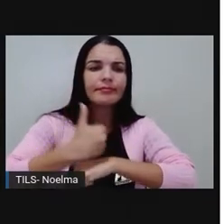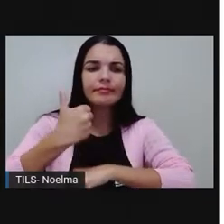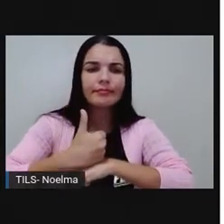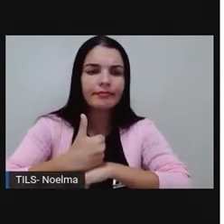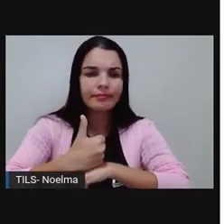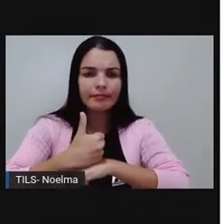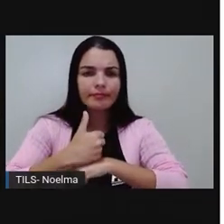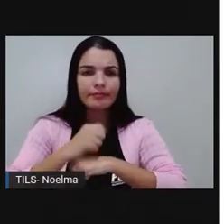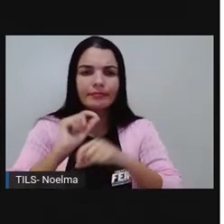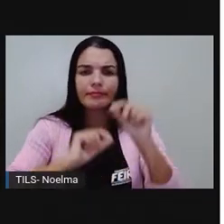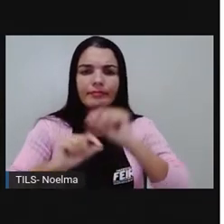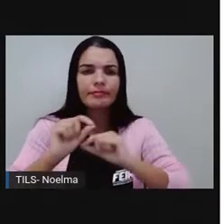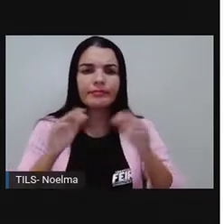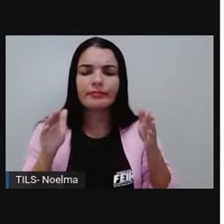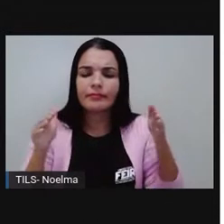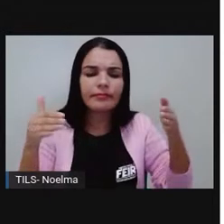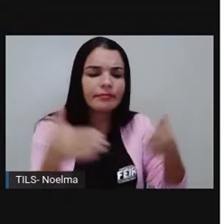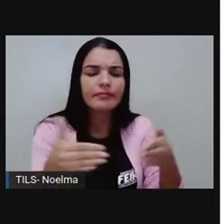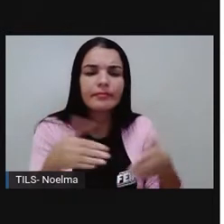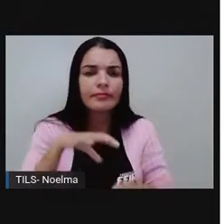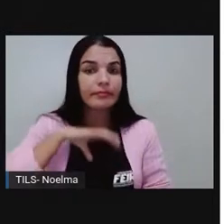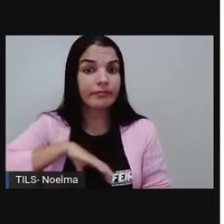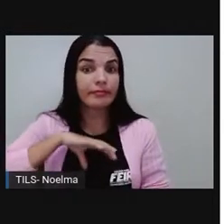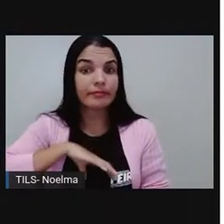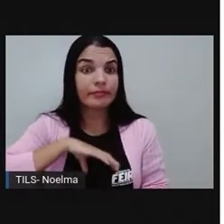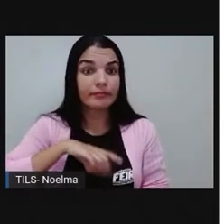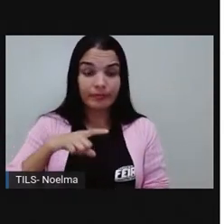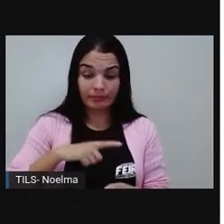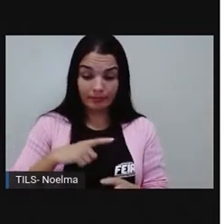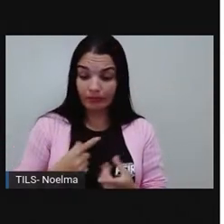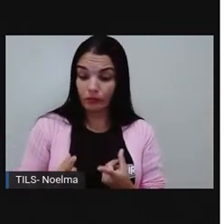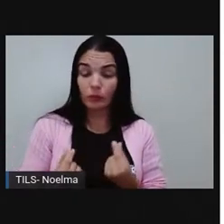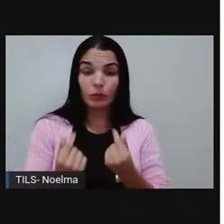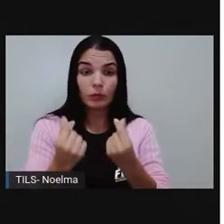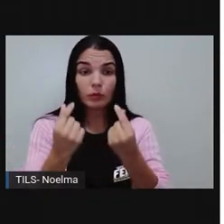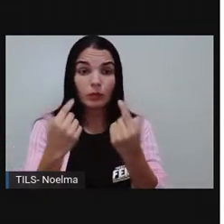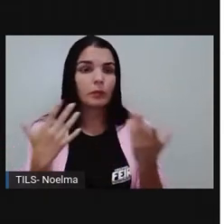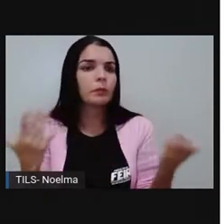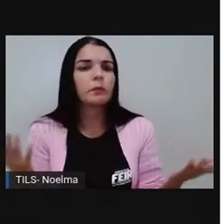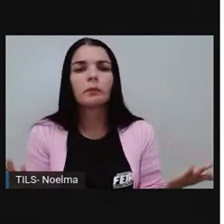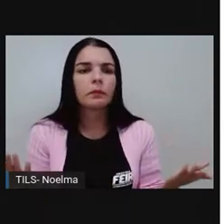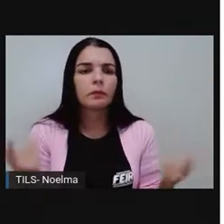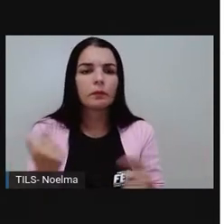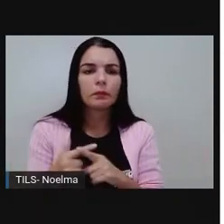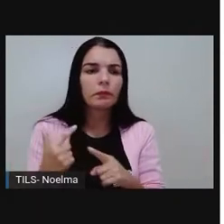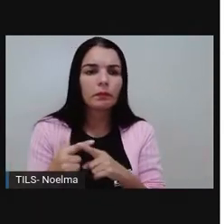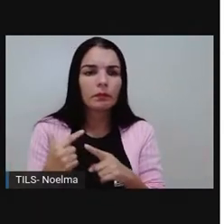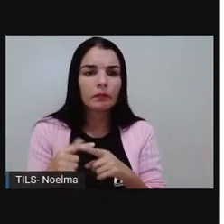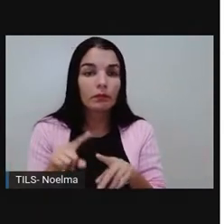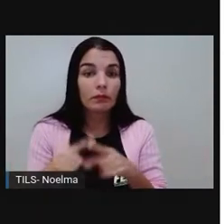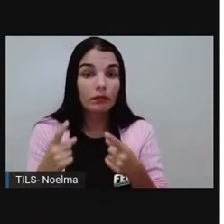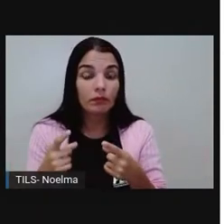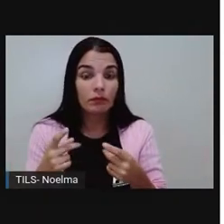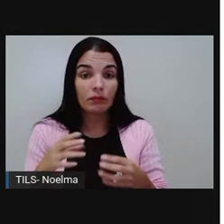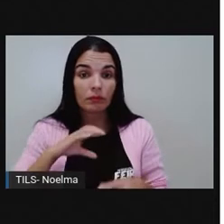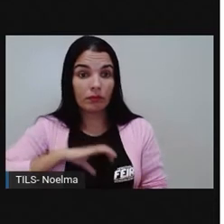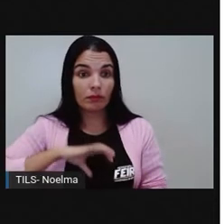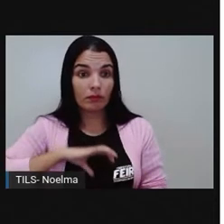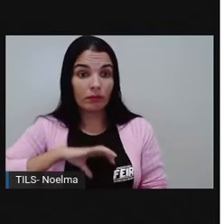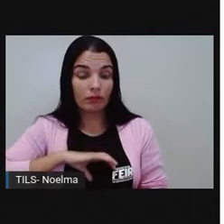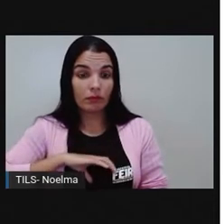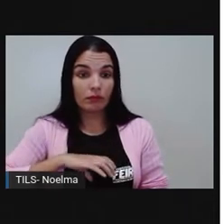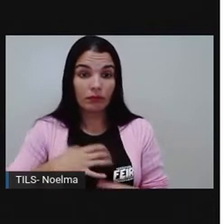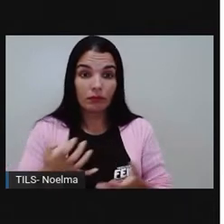o motivo era o lucro. Portugal explorou o Brasil. Portugal buscou as riquezas do